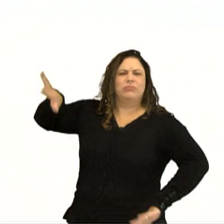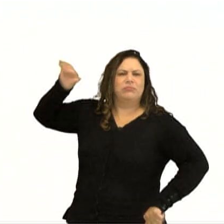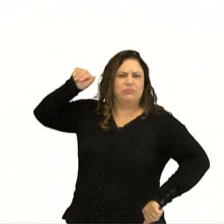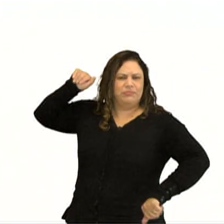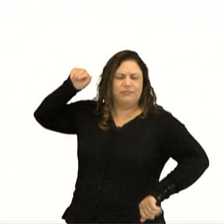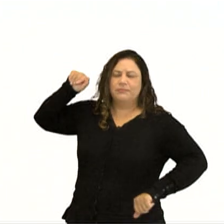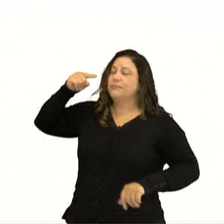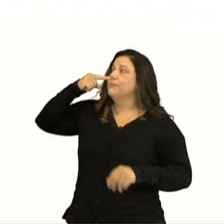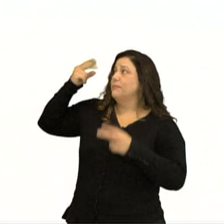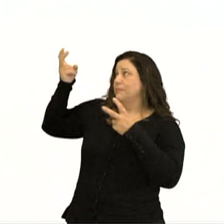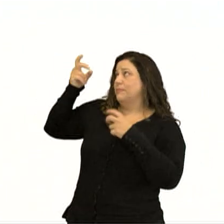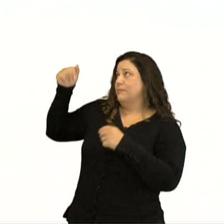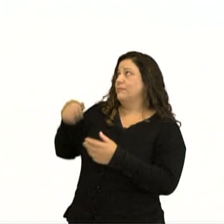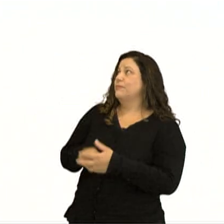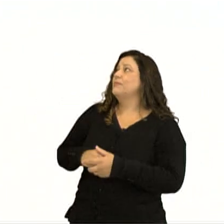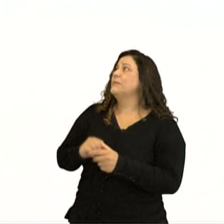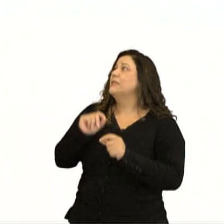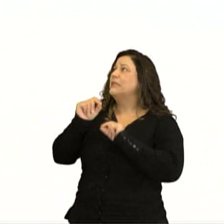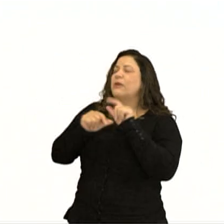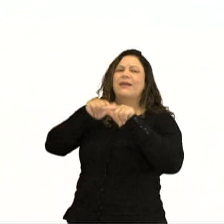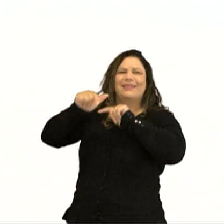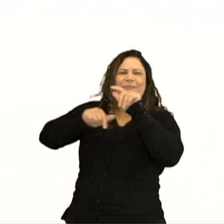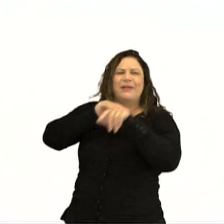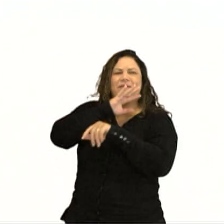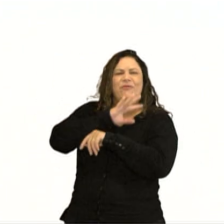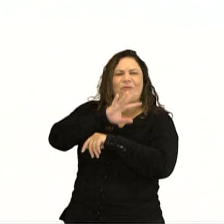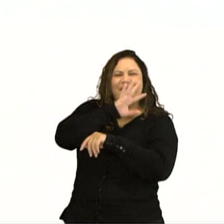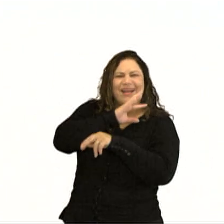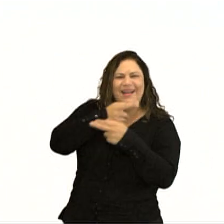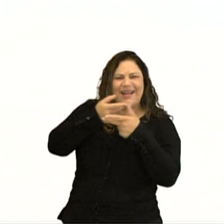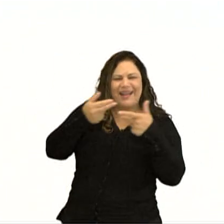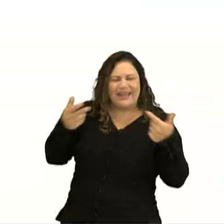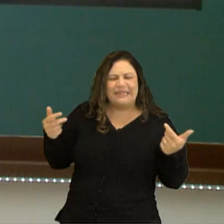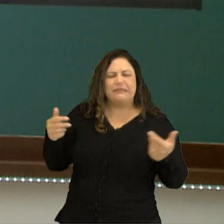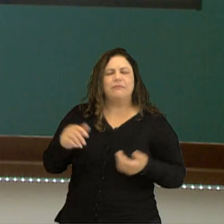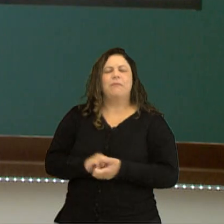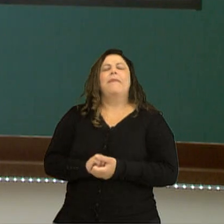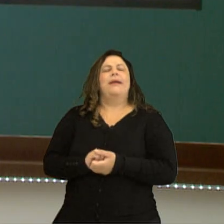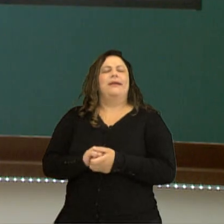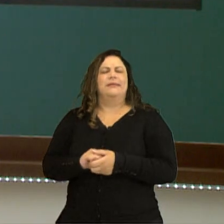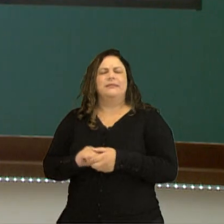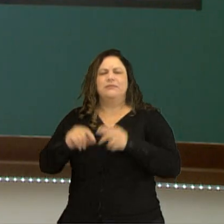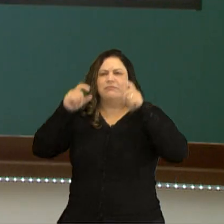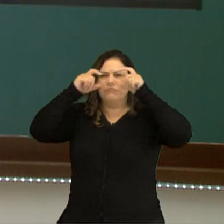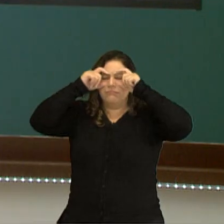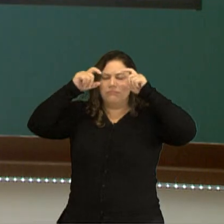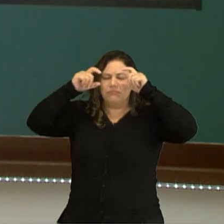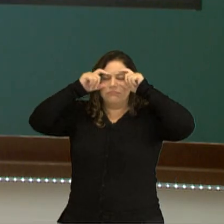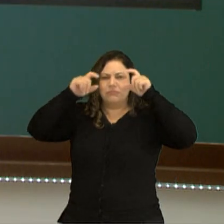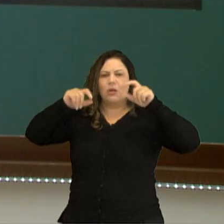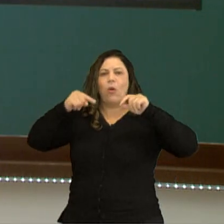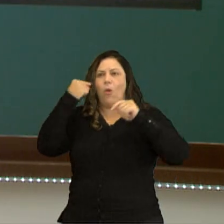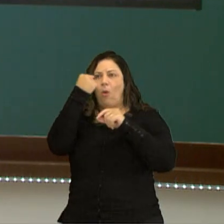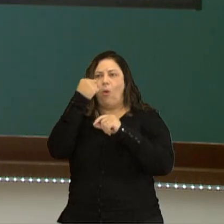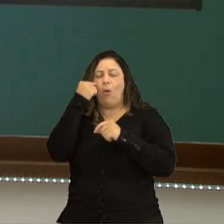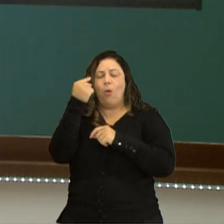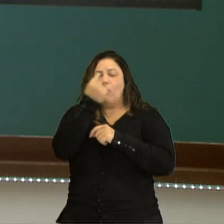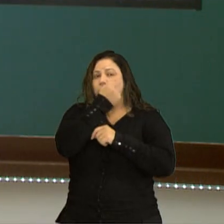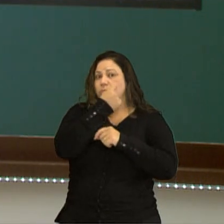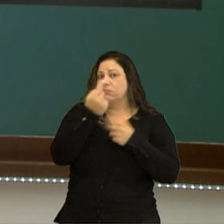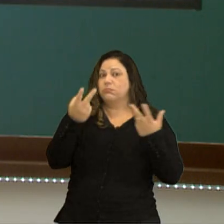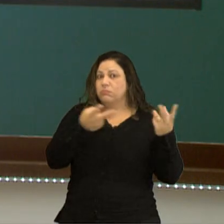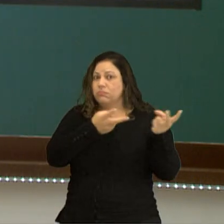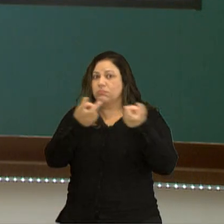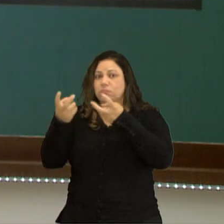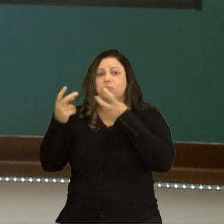com a exploração de animais, né, o desenho dos olhos, ele utilizava muitos animais nos seus desenhos. Houve um